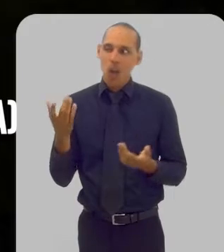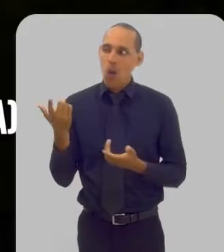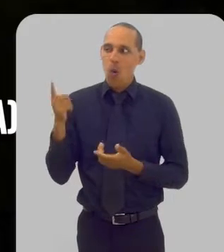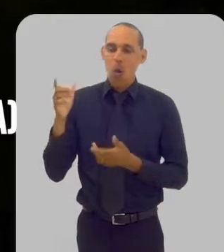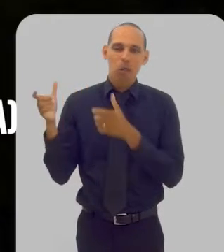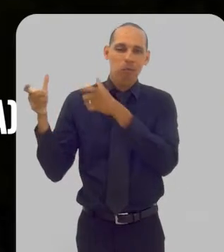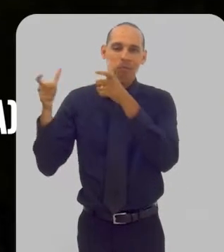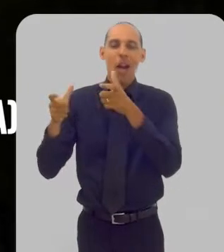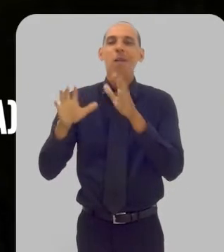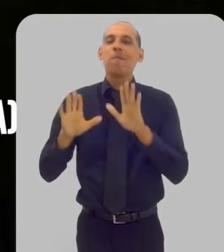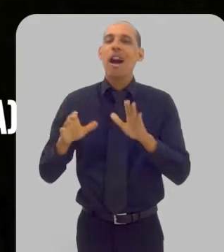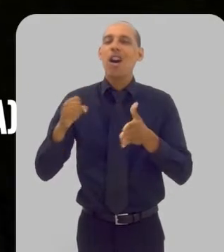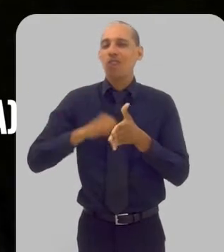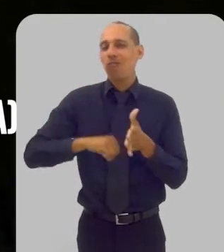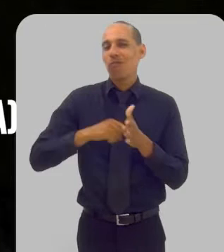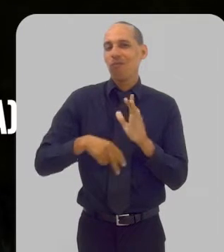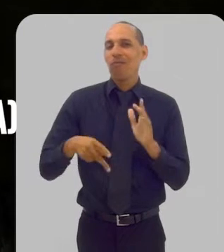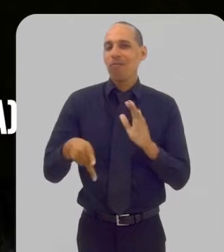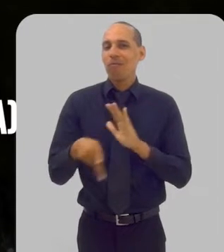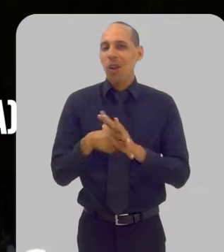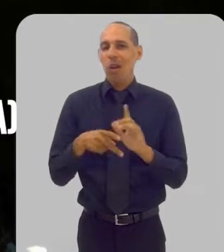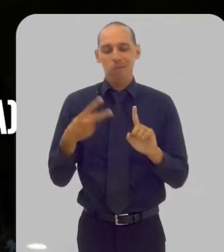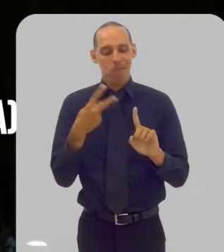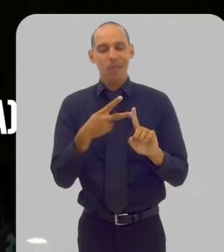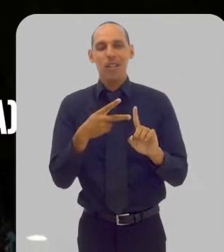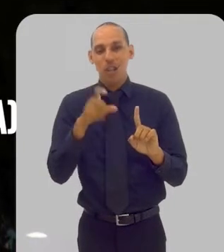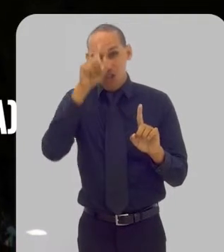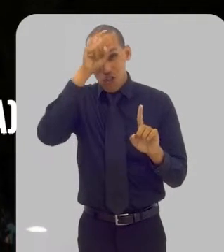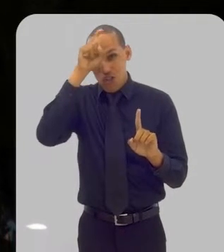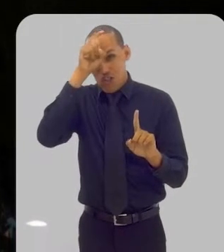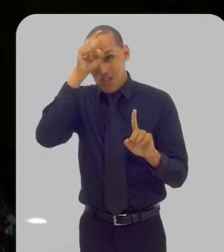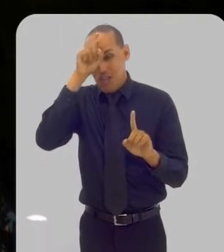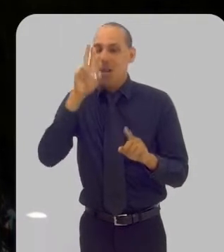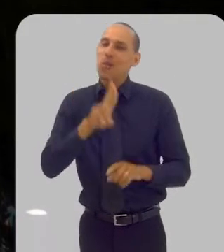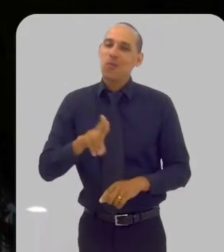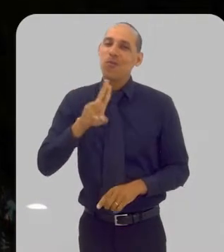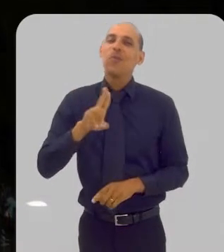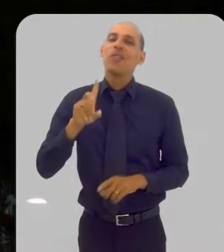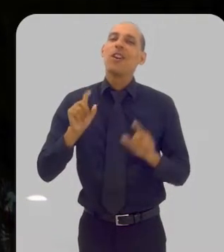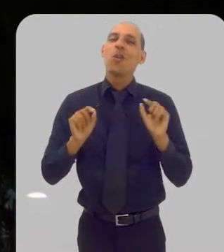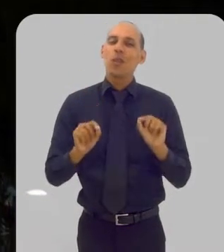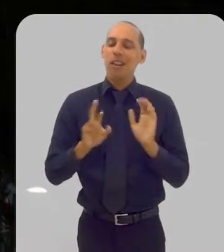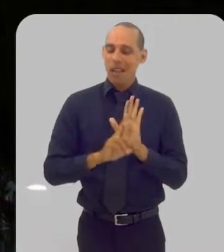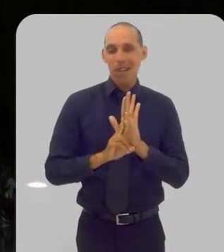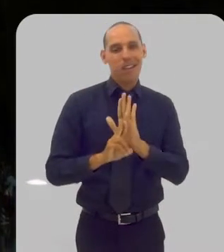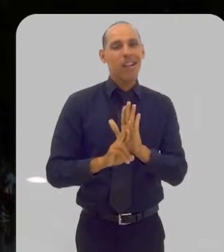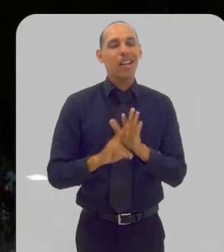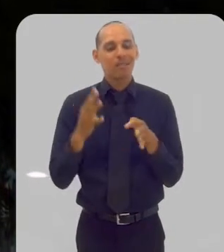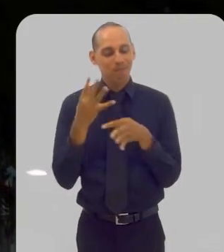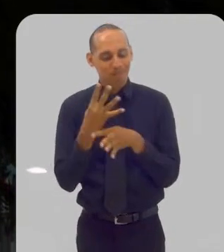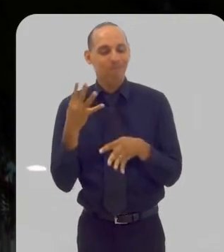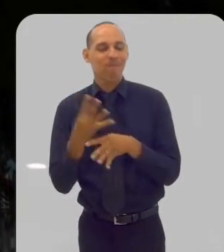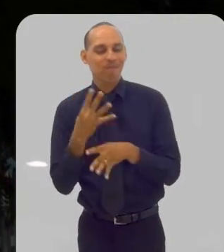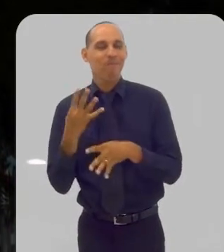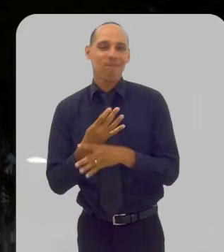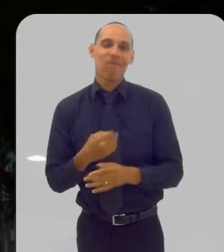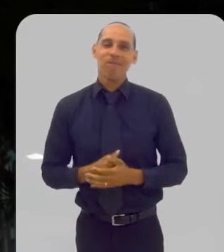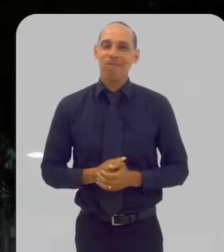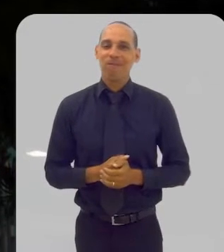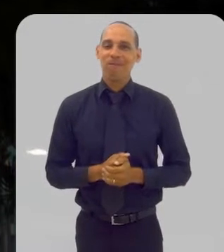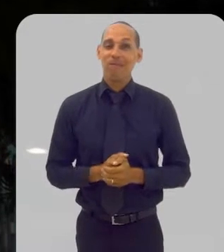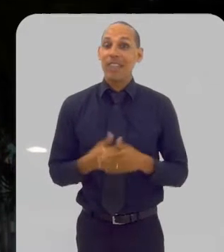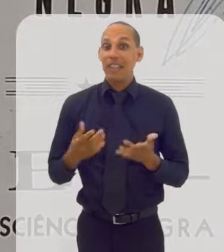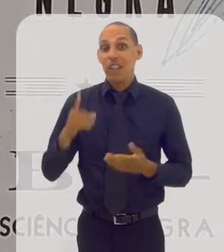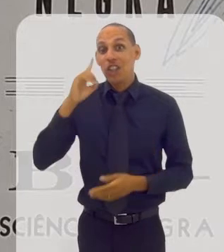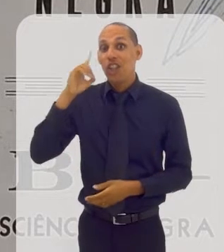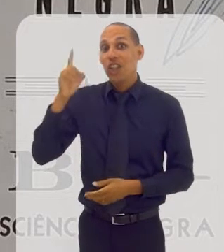por causa da sua luta, o Zumbi, né, ele foi utilizado como uma representação de